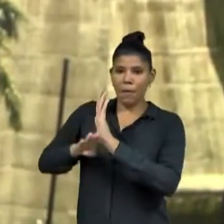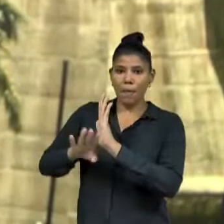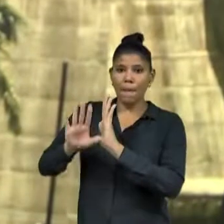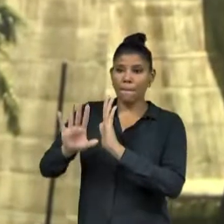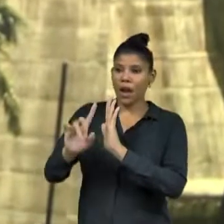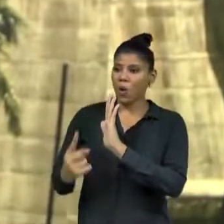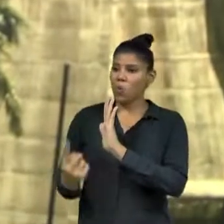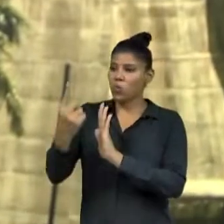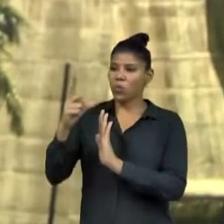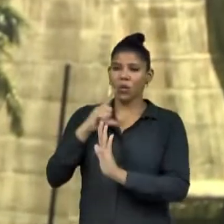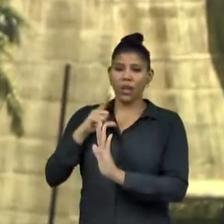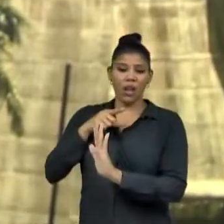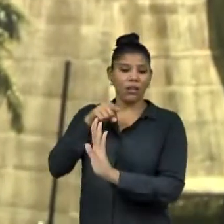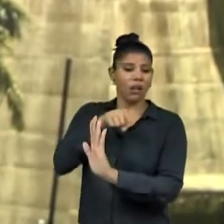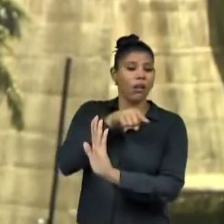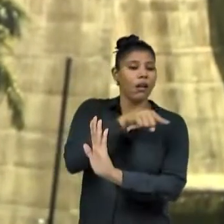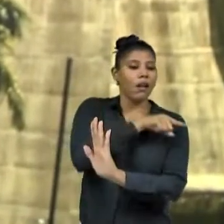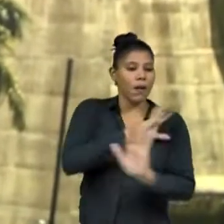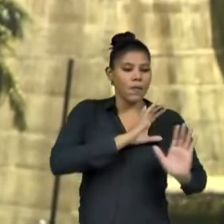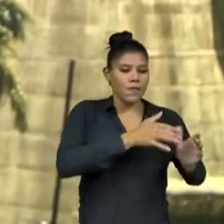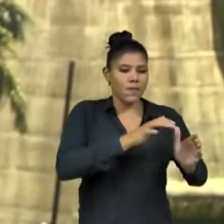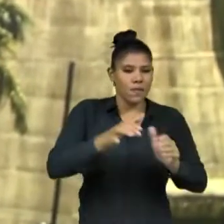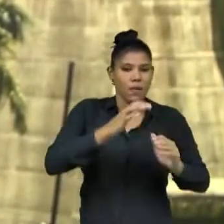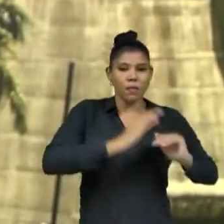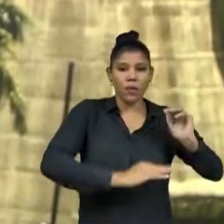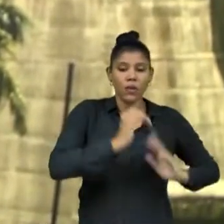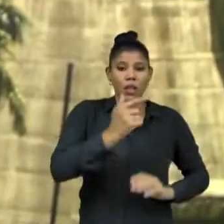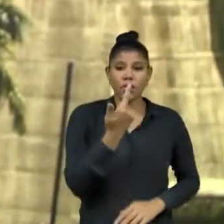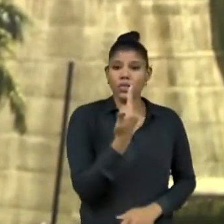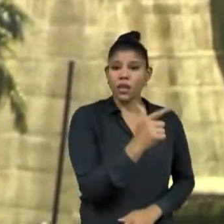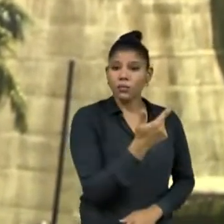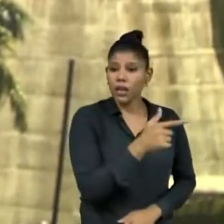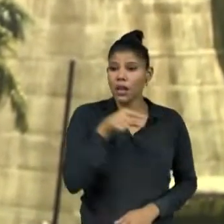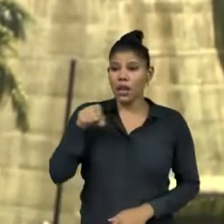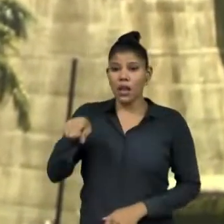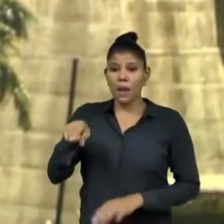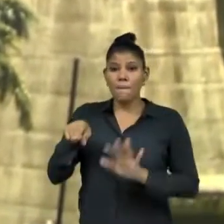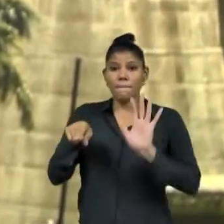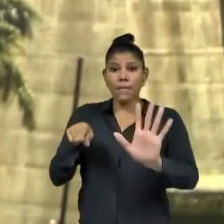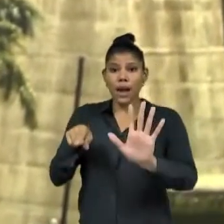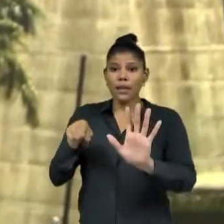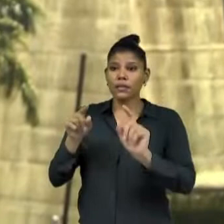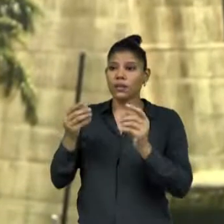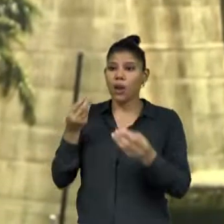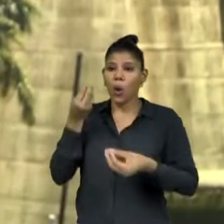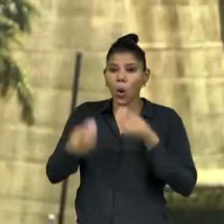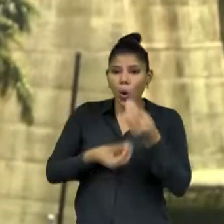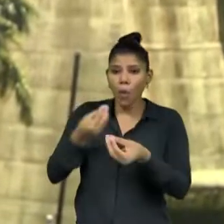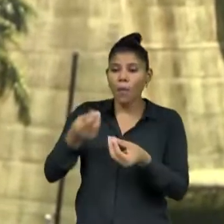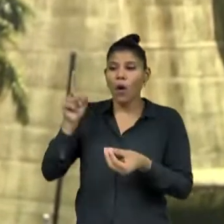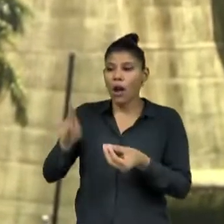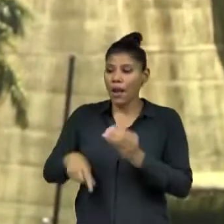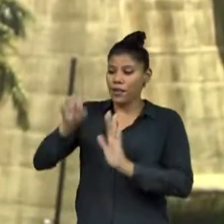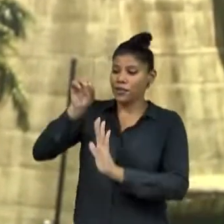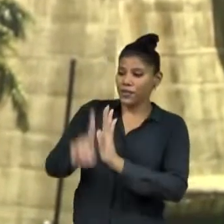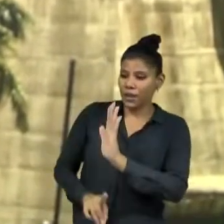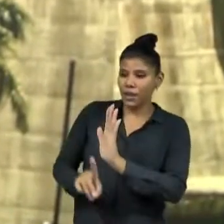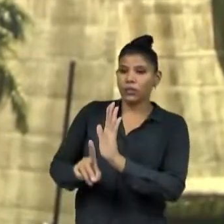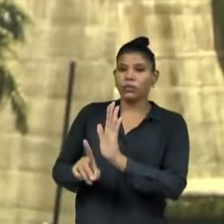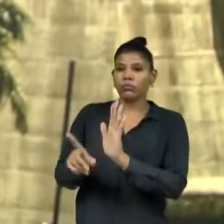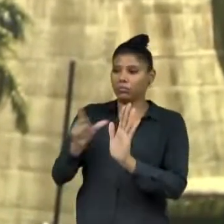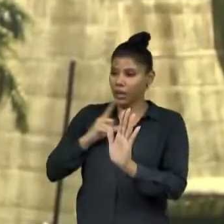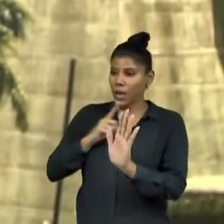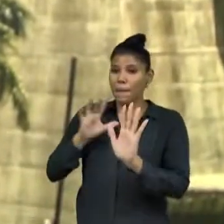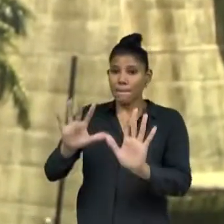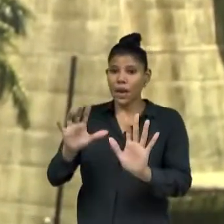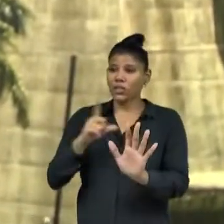diferenciados também estabelecem deveres. É direito e dever. né, deveres diferenciados. E um desses deveres